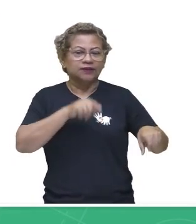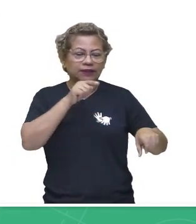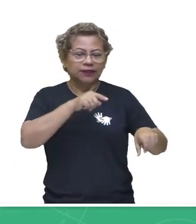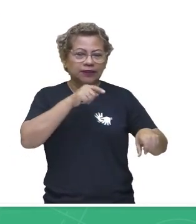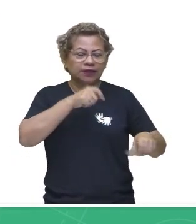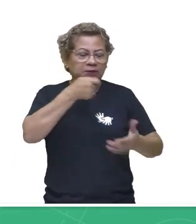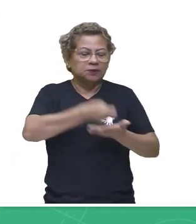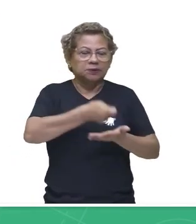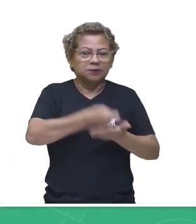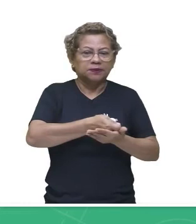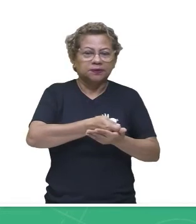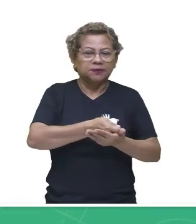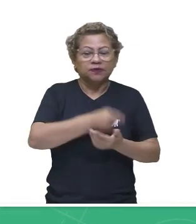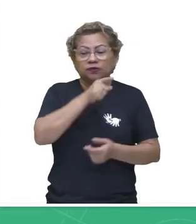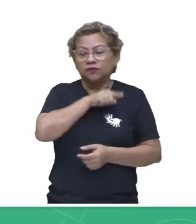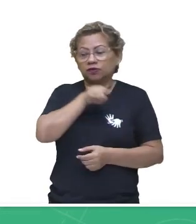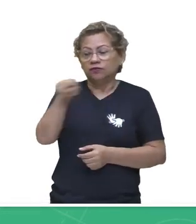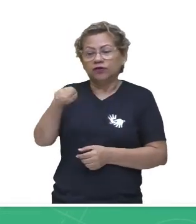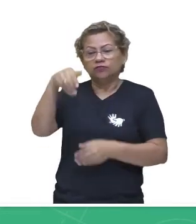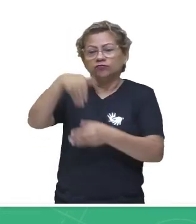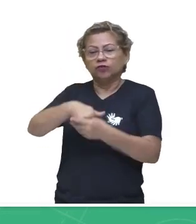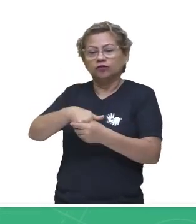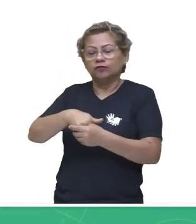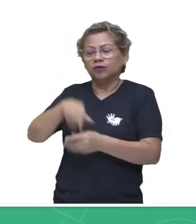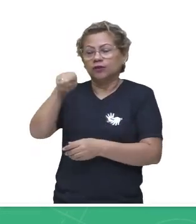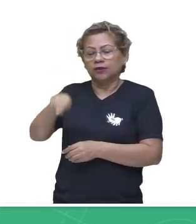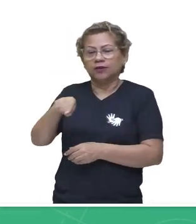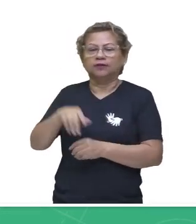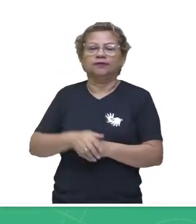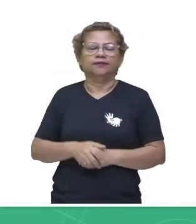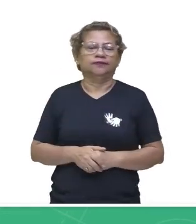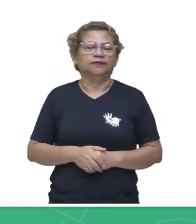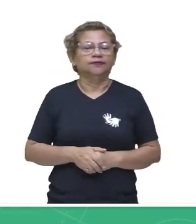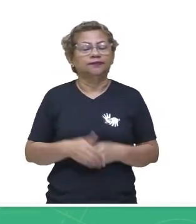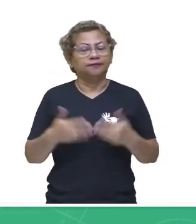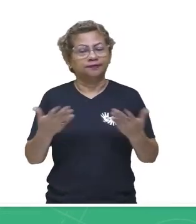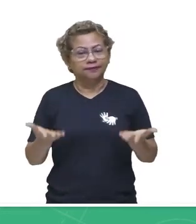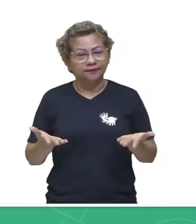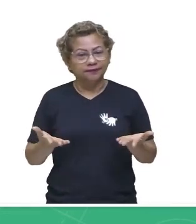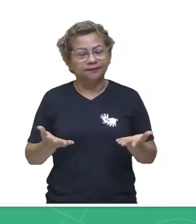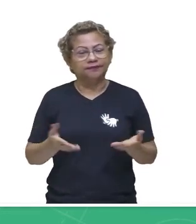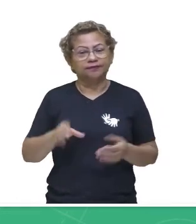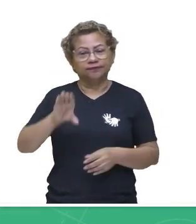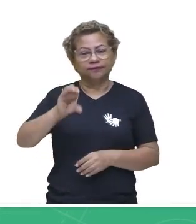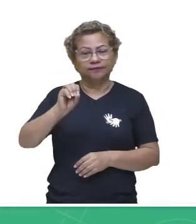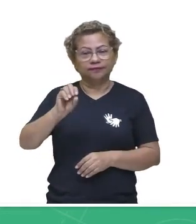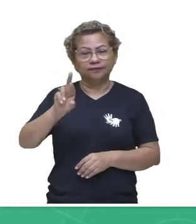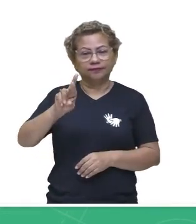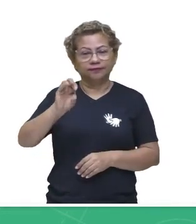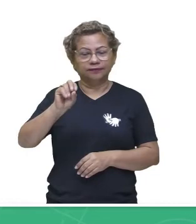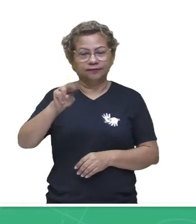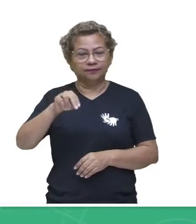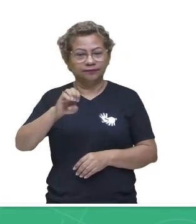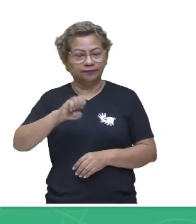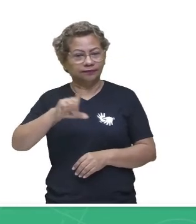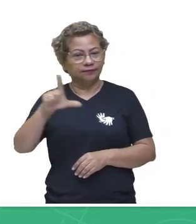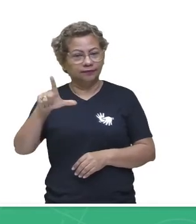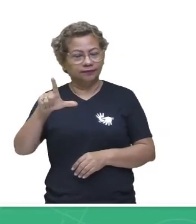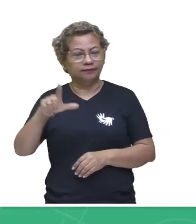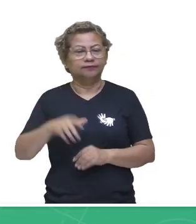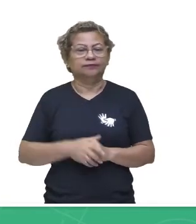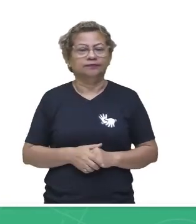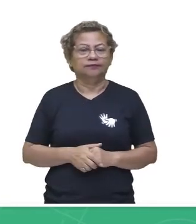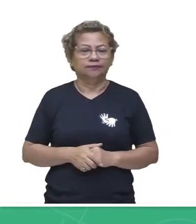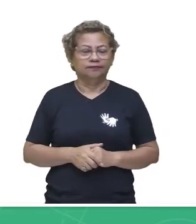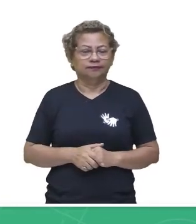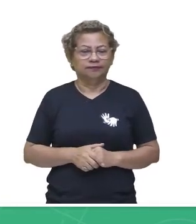palavra estados. Vamos dar mais autonomia a esse estado para que nós possamos ter uma relação direta com esse governador